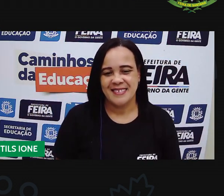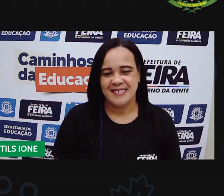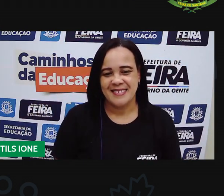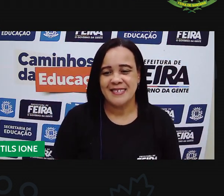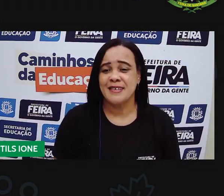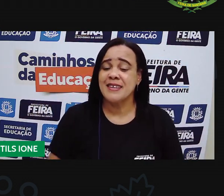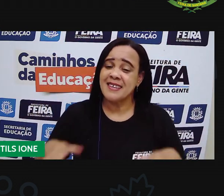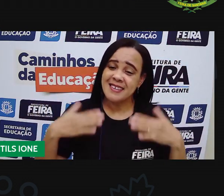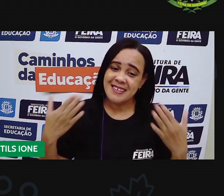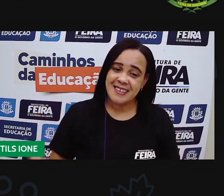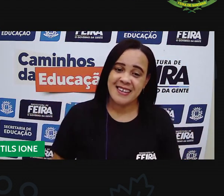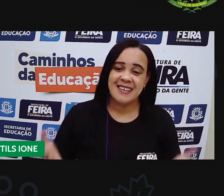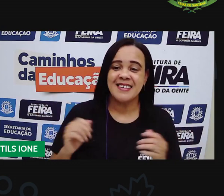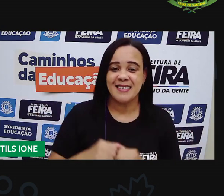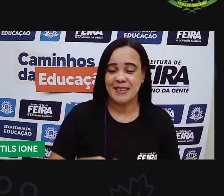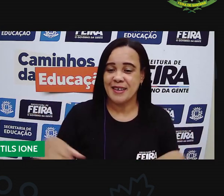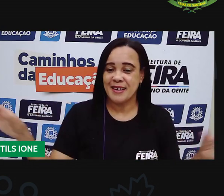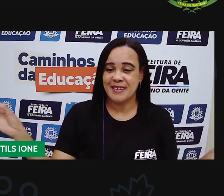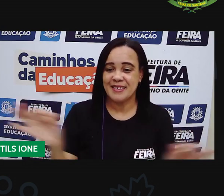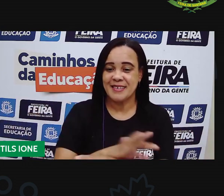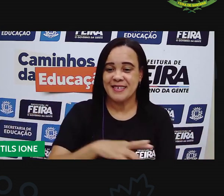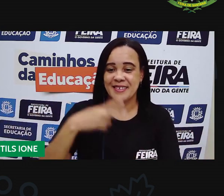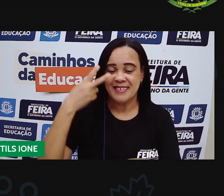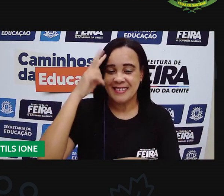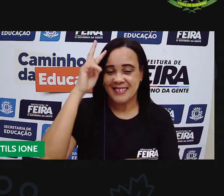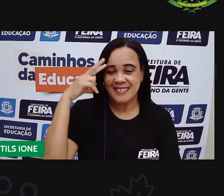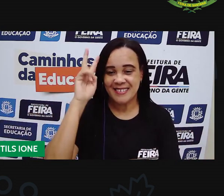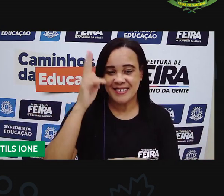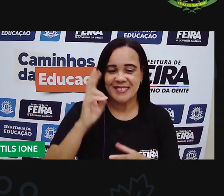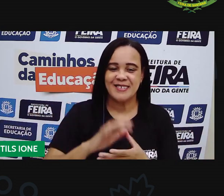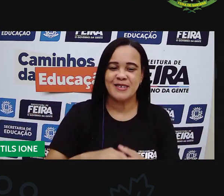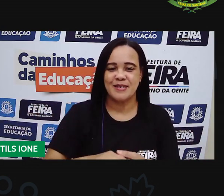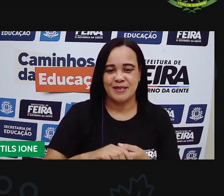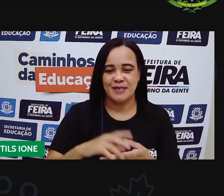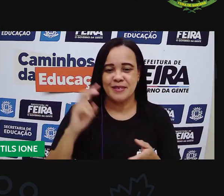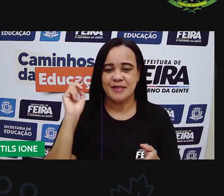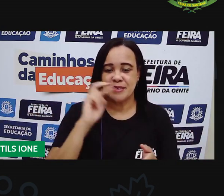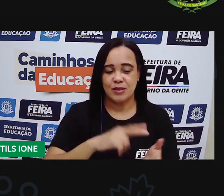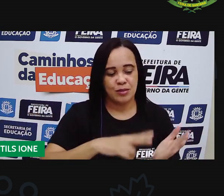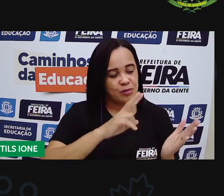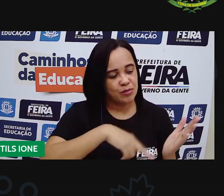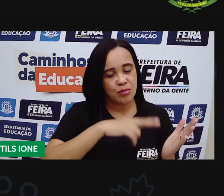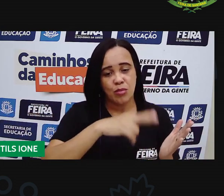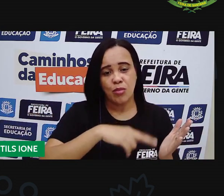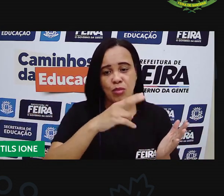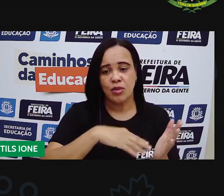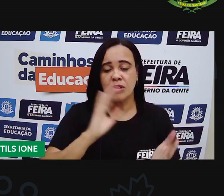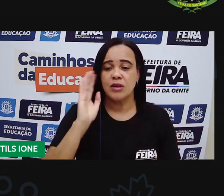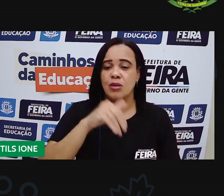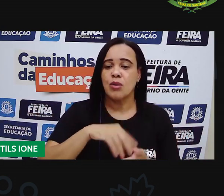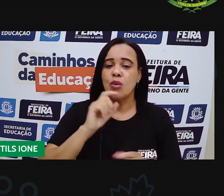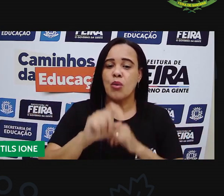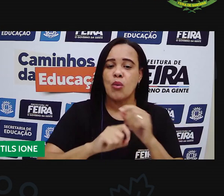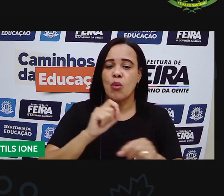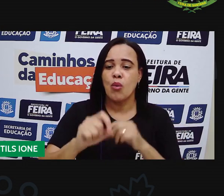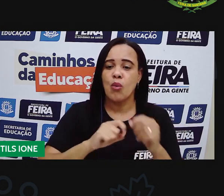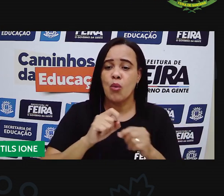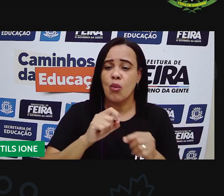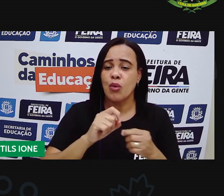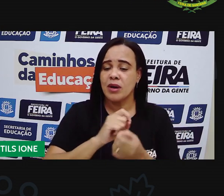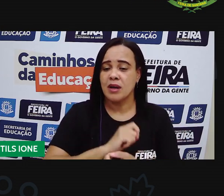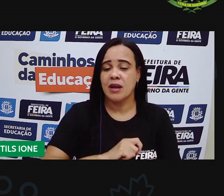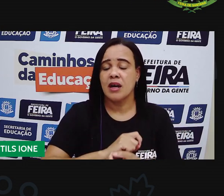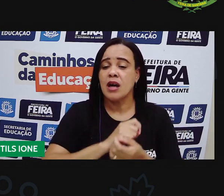E aí, acabou a historinha. Aqui no final do livro, a gente ainda encontra algumas